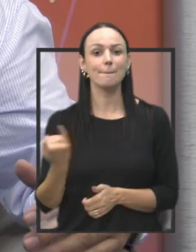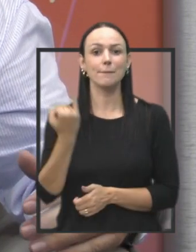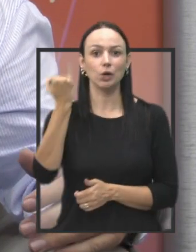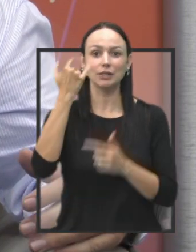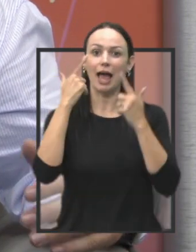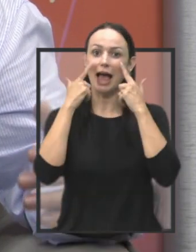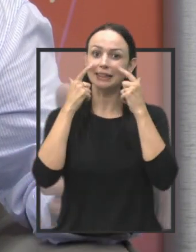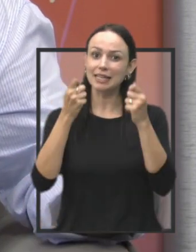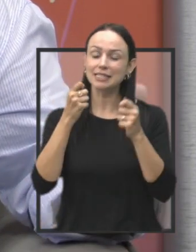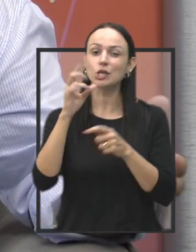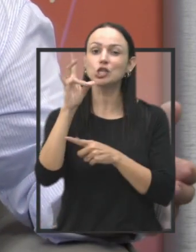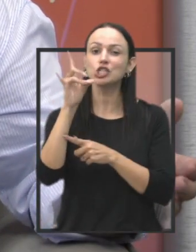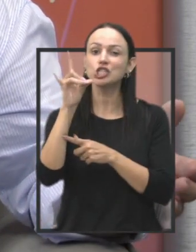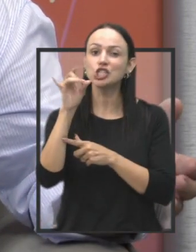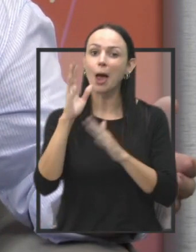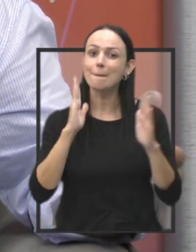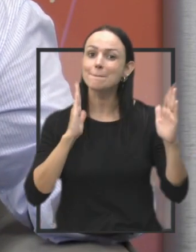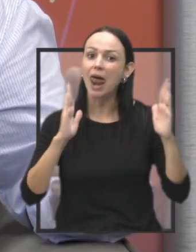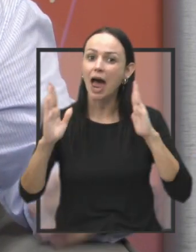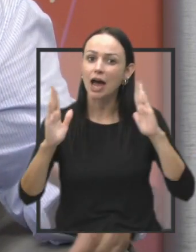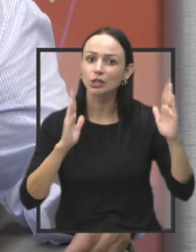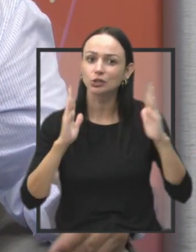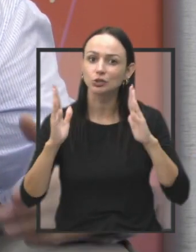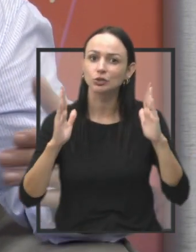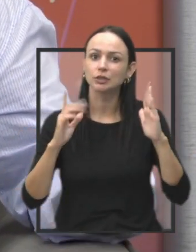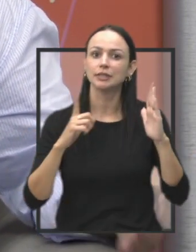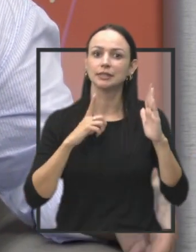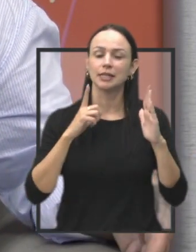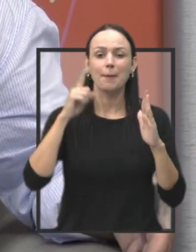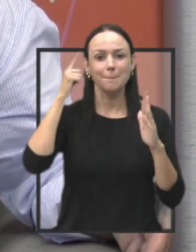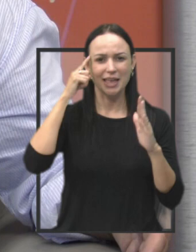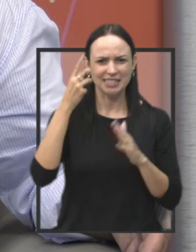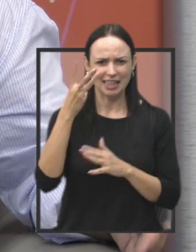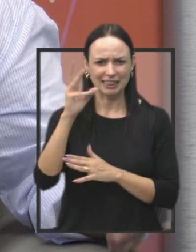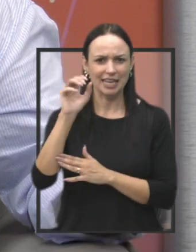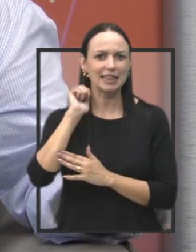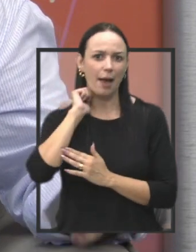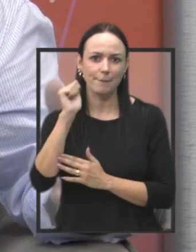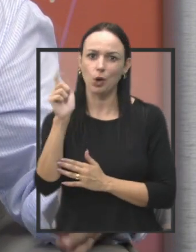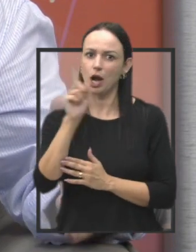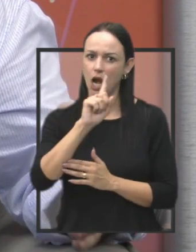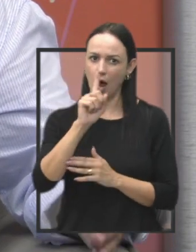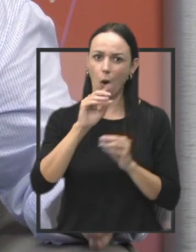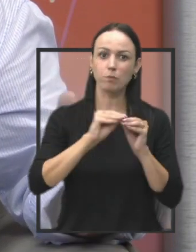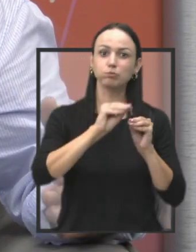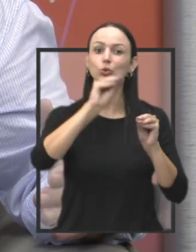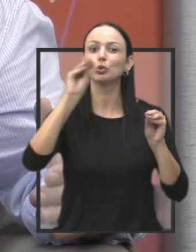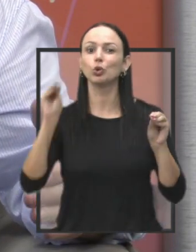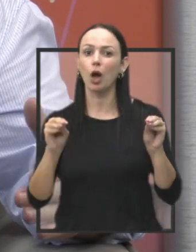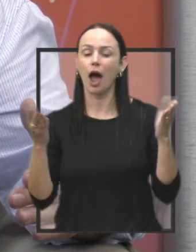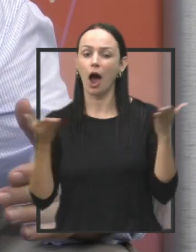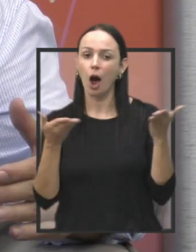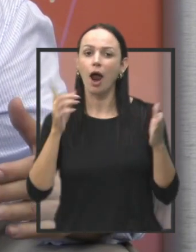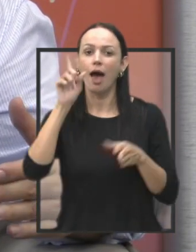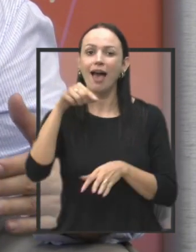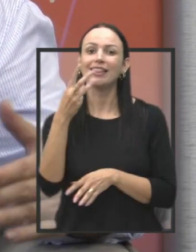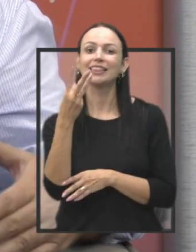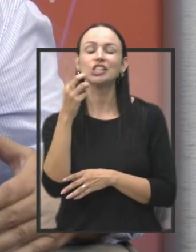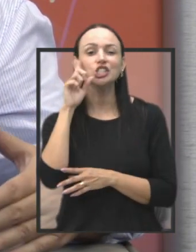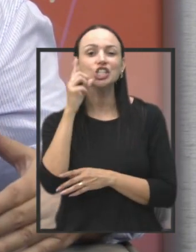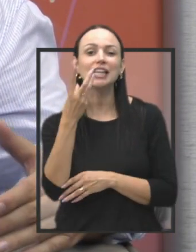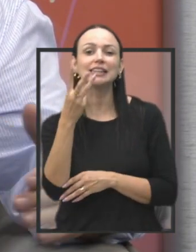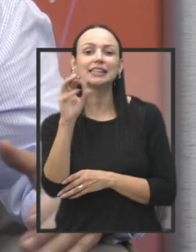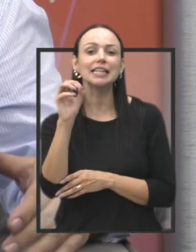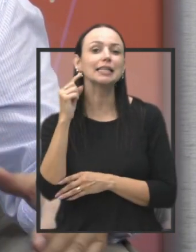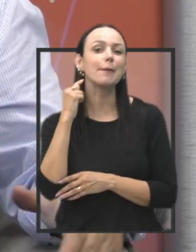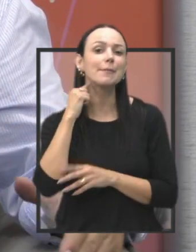prazo, porque ainda existe uma cultura do 30 de abril, que não é mais, passou para 30 de